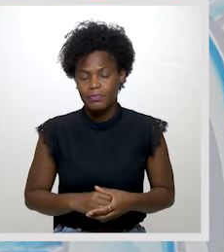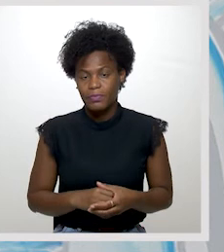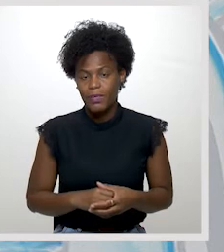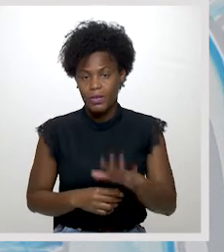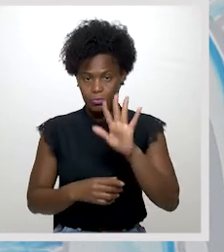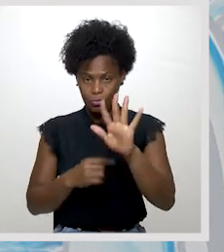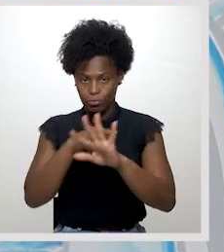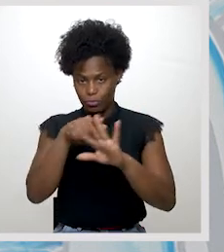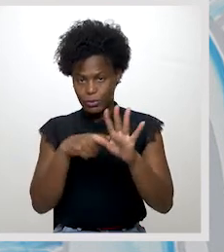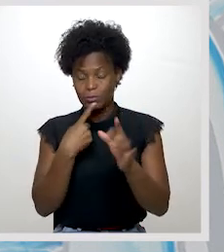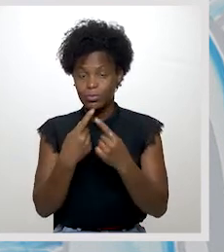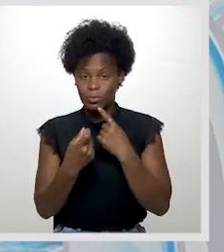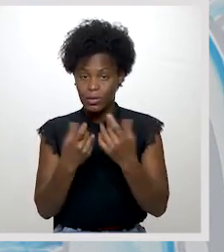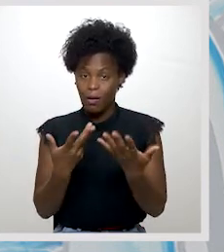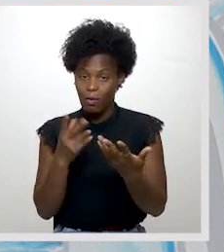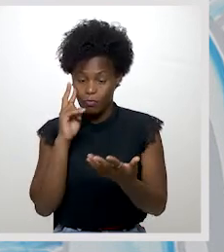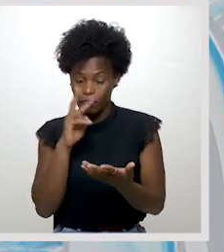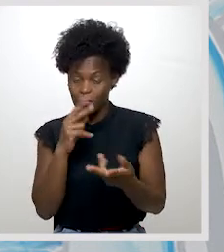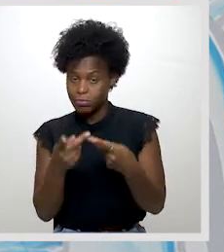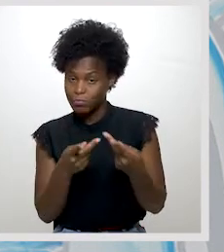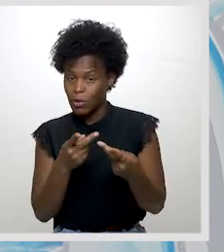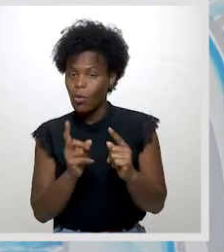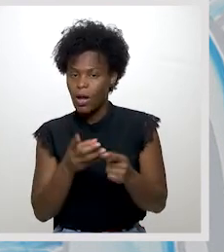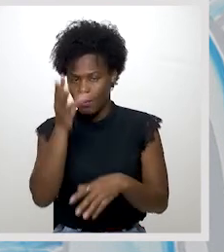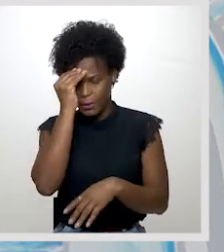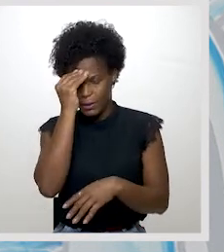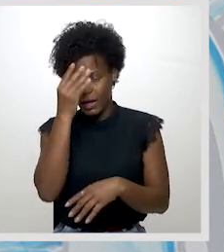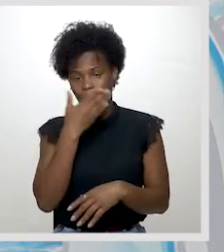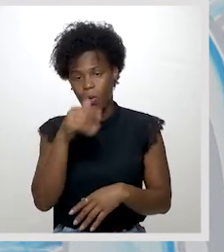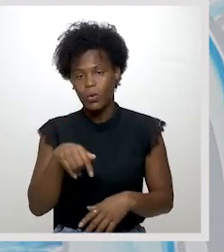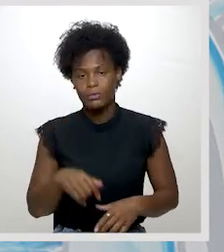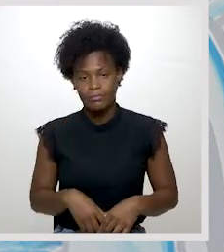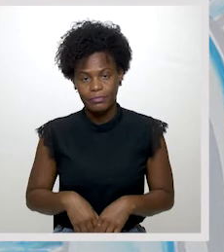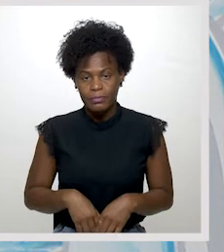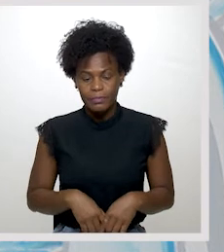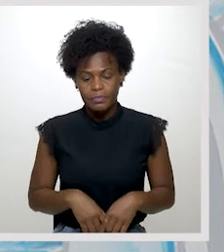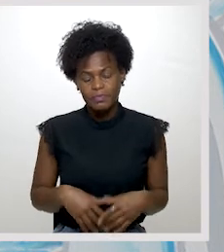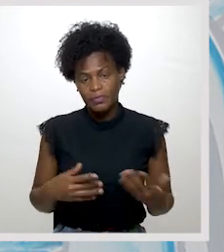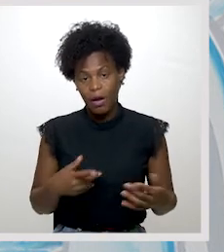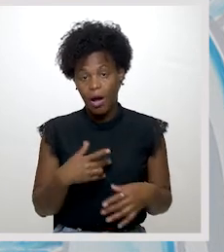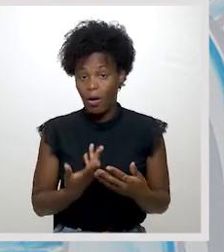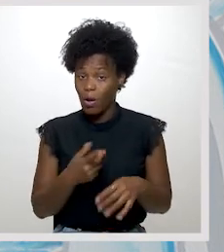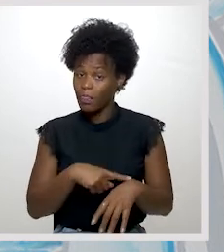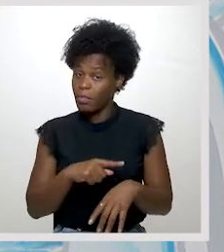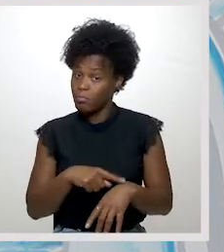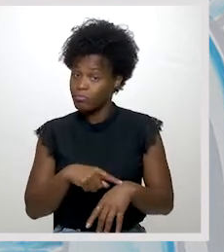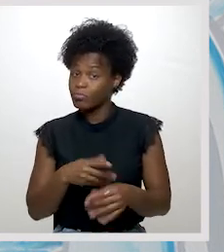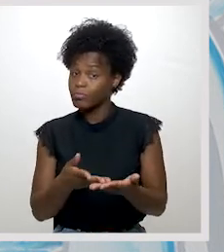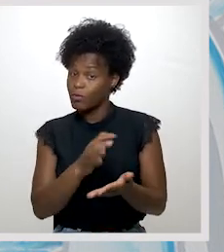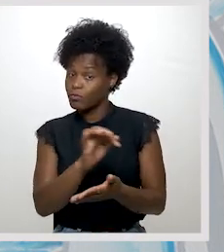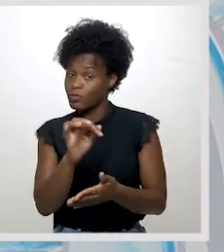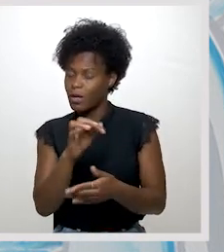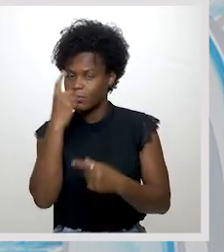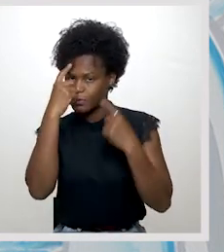Estas 5 questões para averiguarmos o que aprendemos na aula de hoje. Deixo-vos agora um